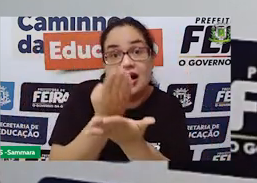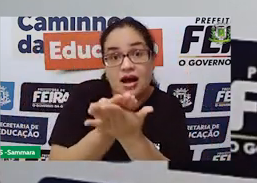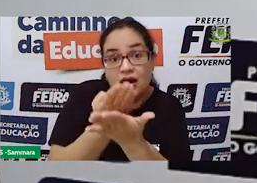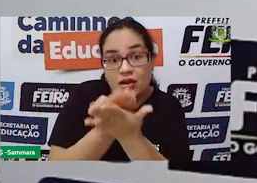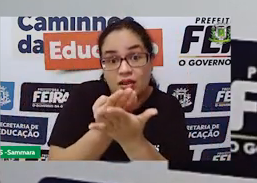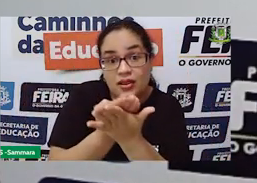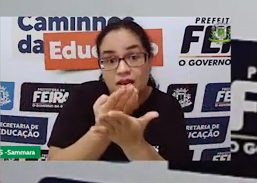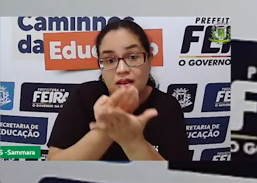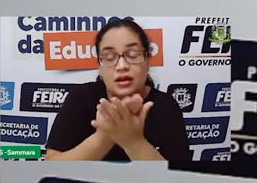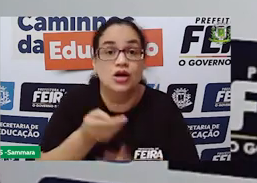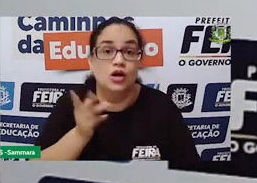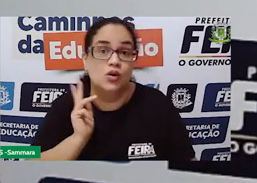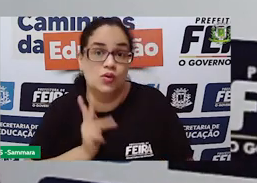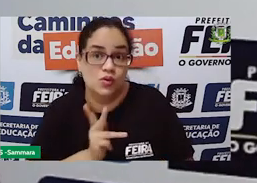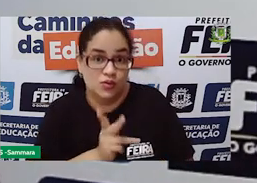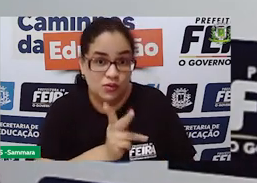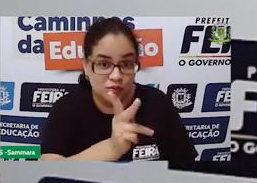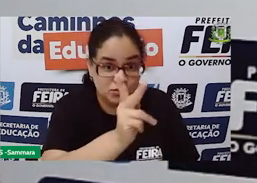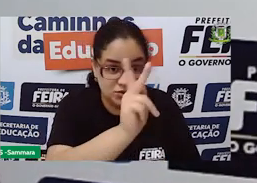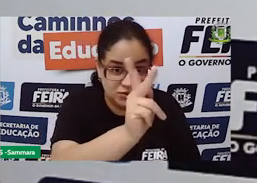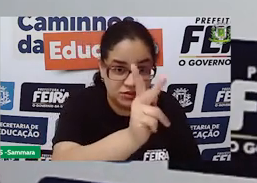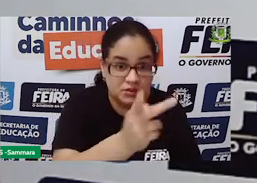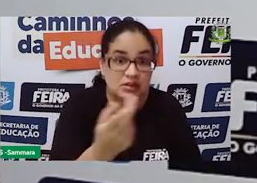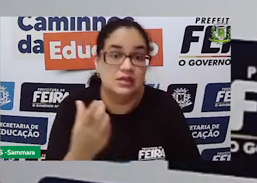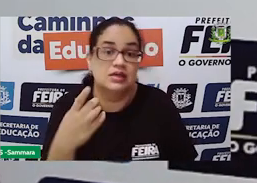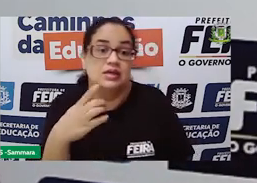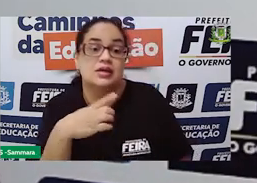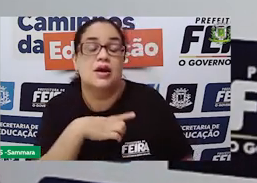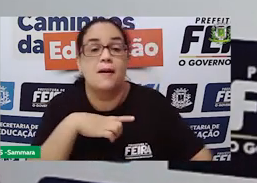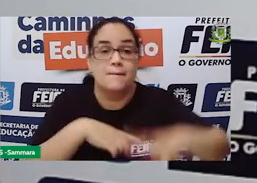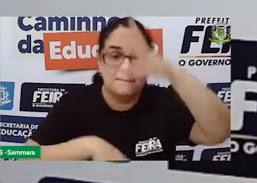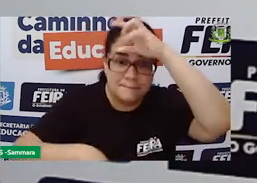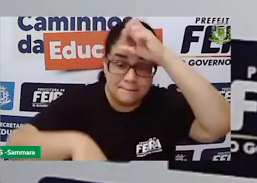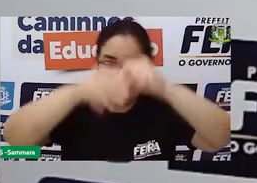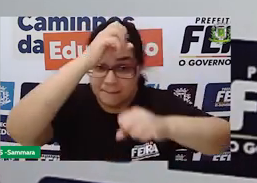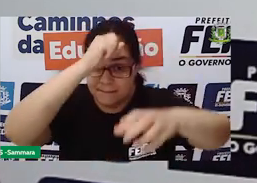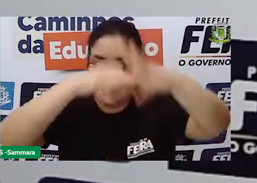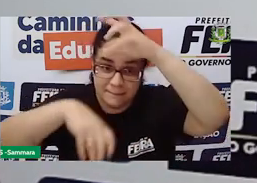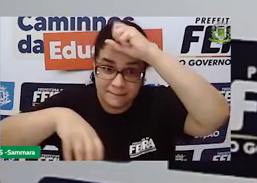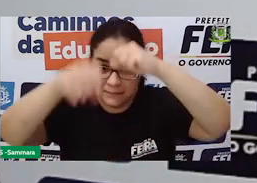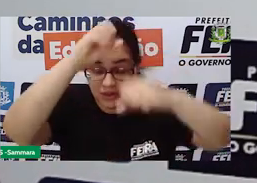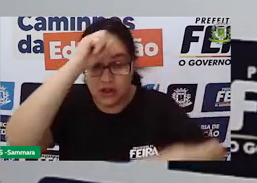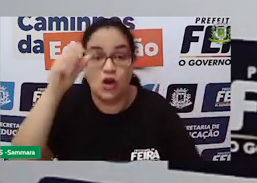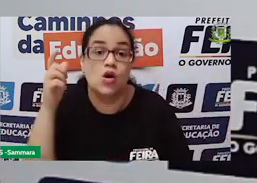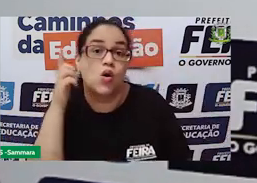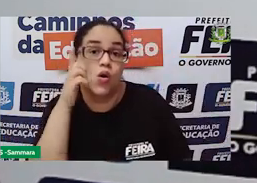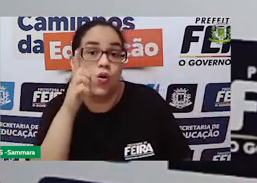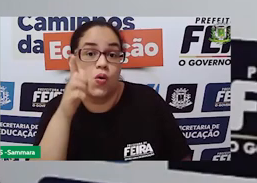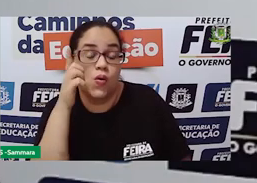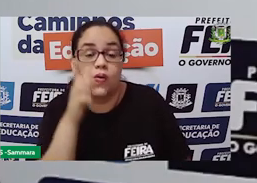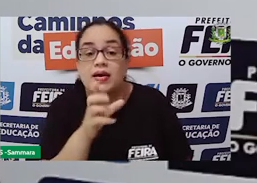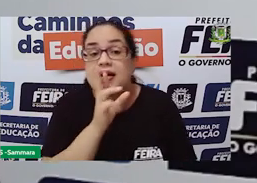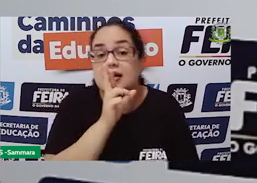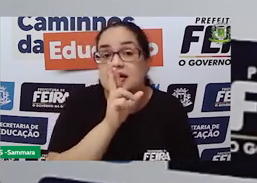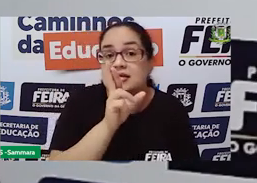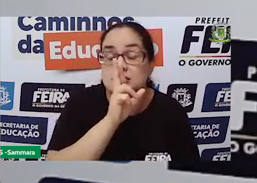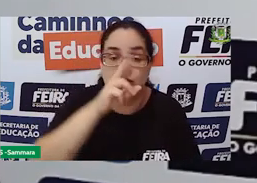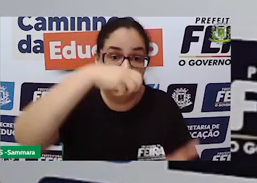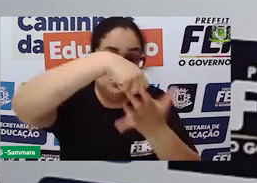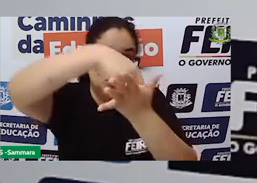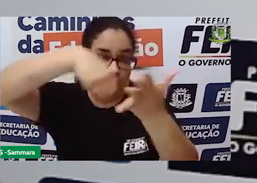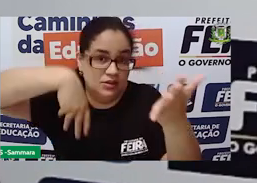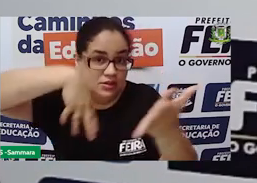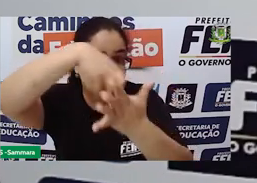aí uma continuidade, né, do que você já está aprendendo e através dela você consiga responder às atividades que